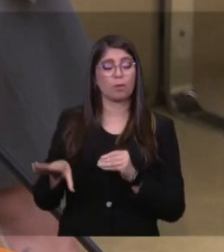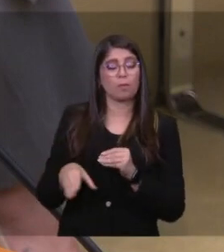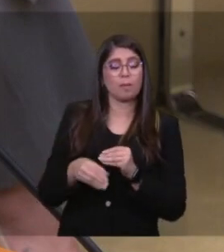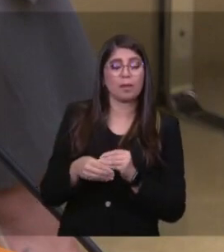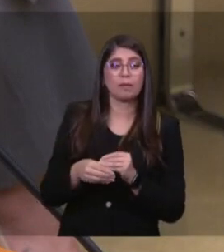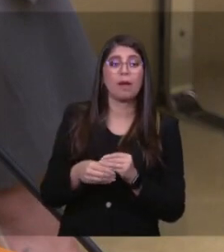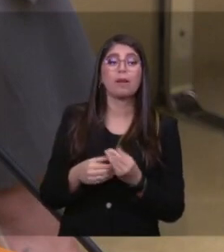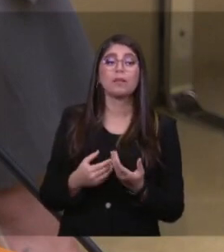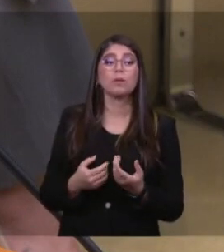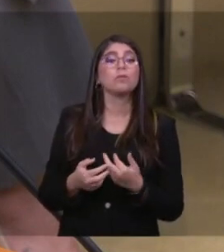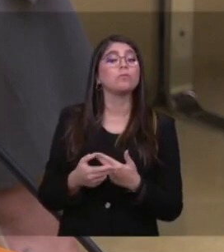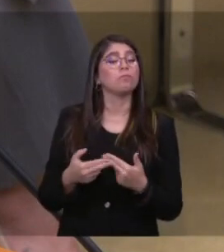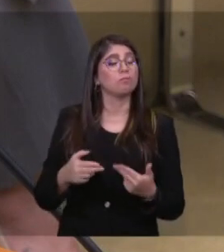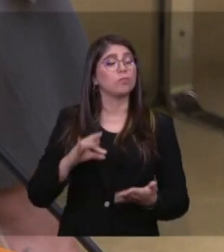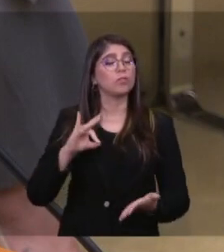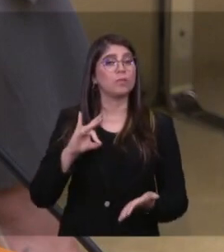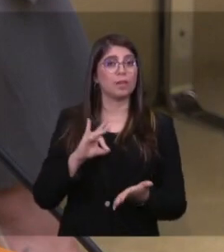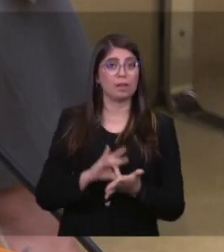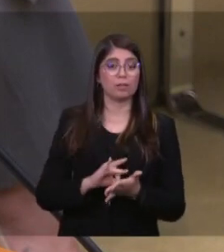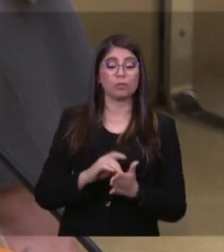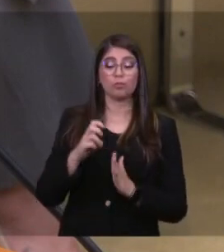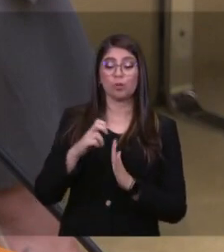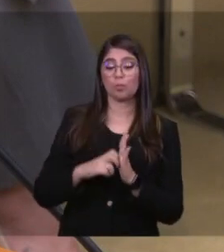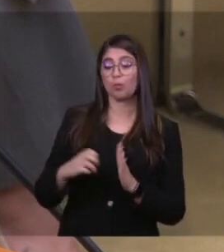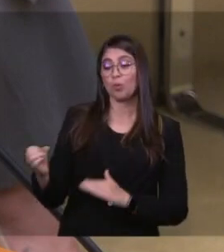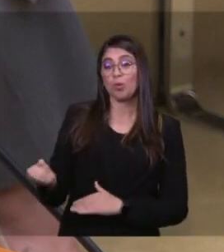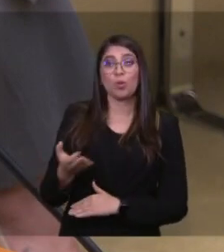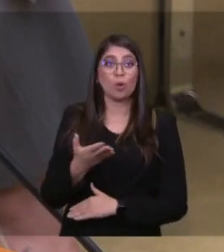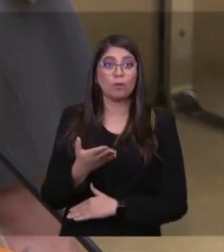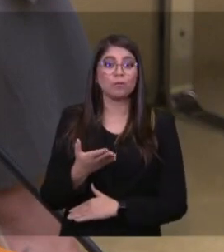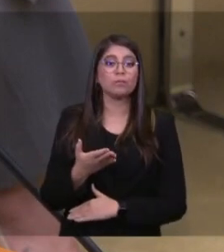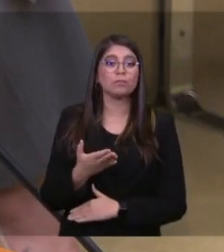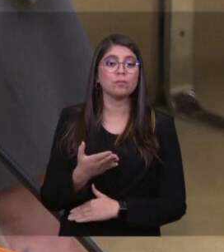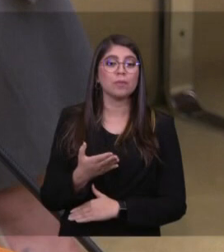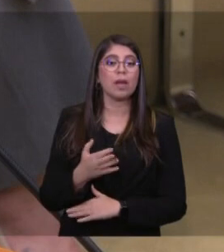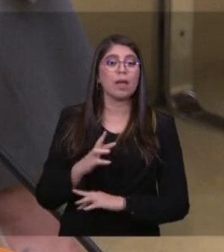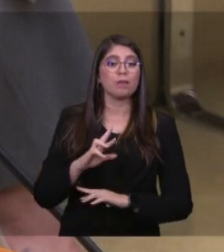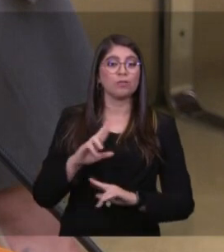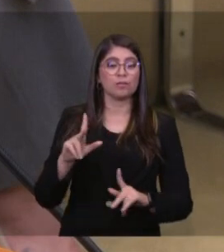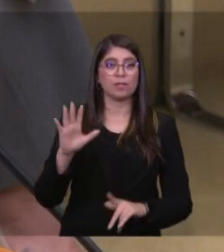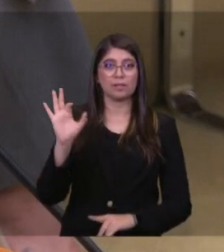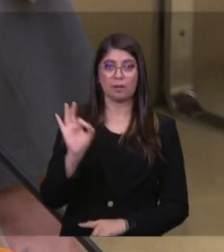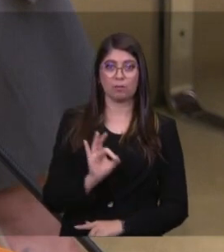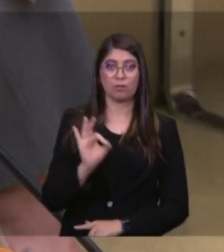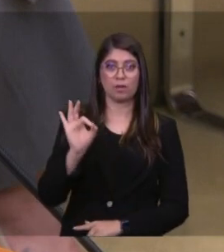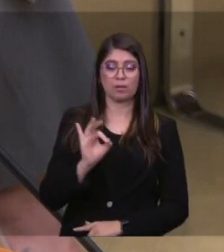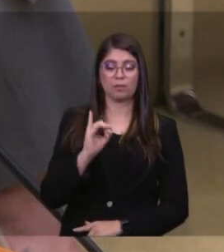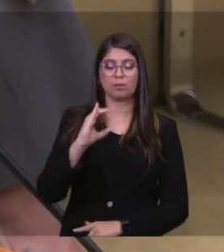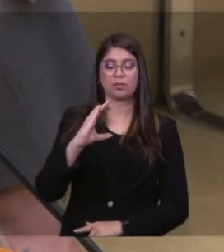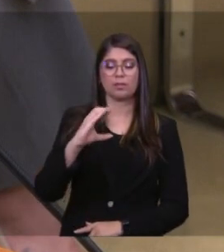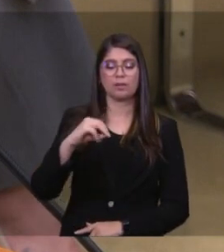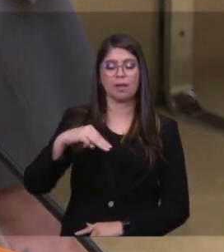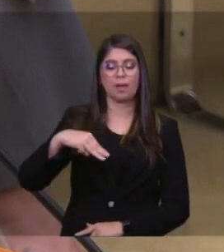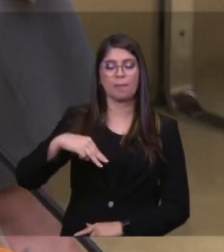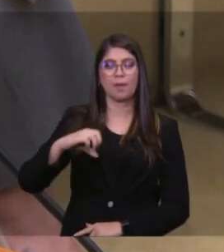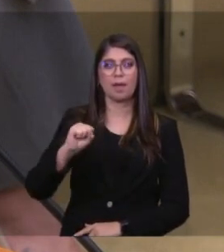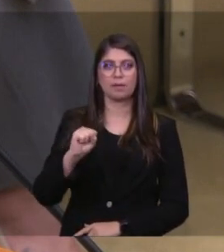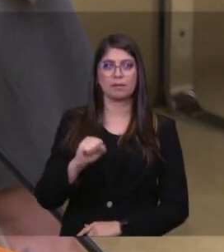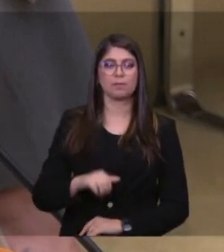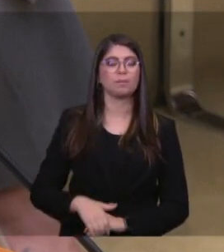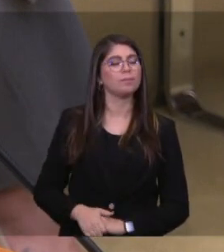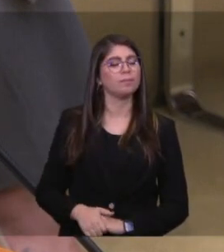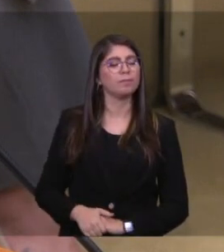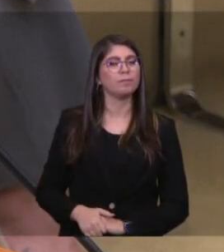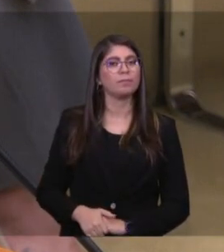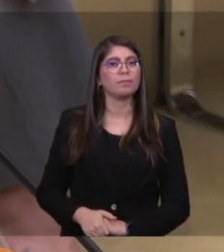seja, instituiu, de fato, um novo tributo. E aí, o chamado diferencial de alíquota de ICMS. E aqui eu